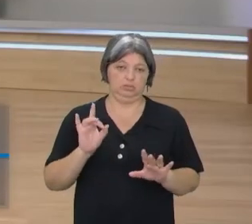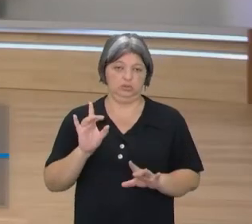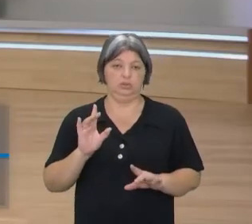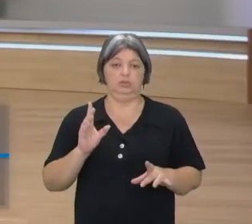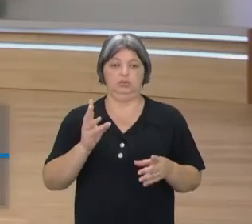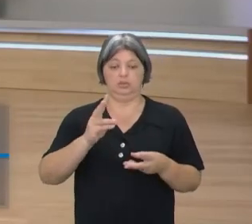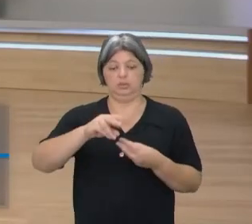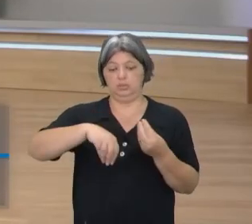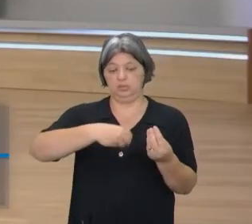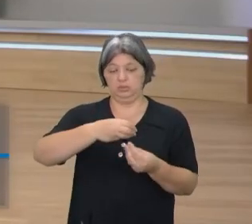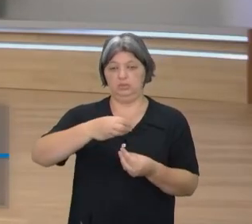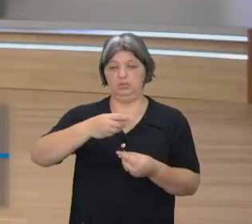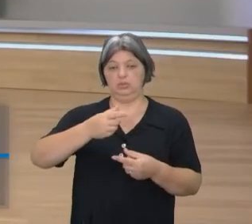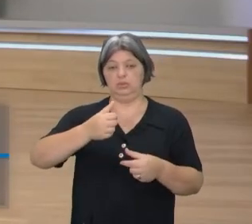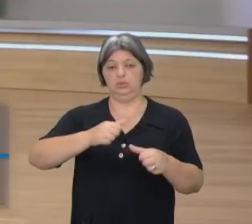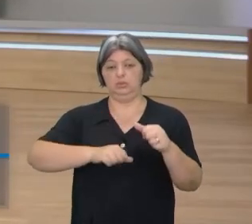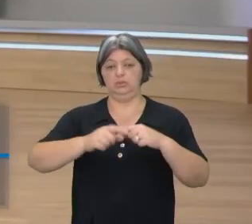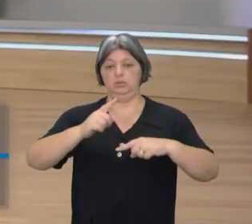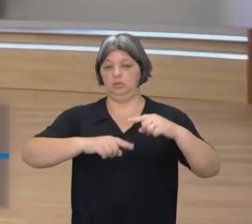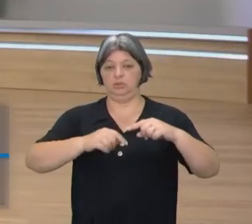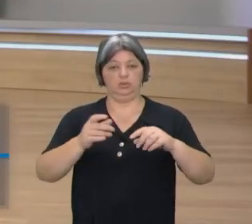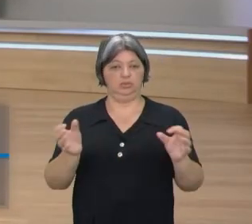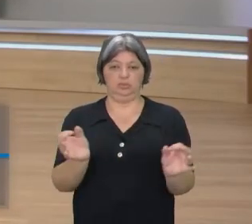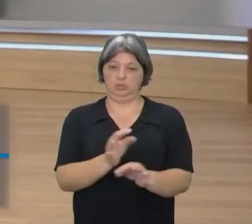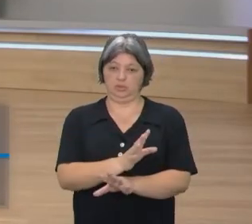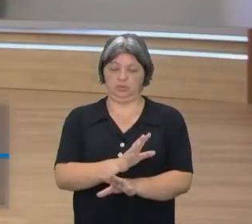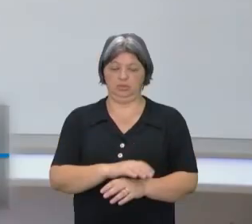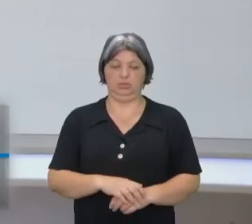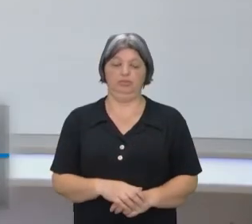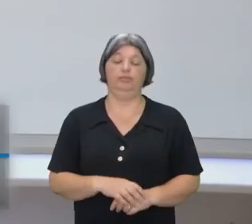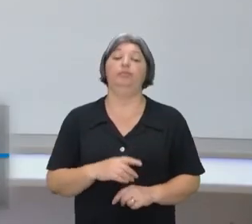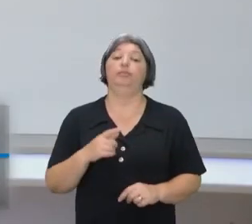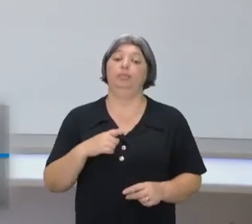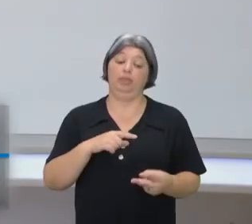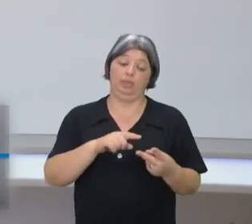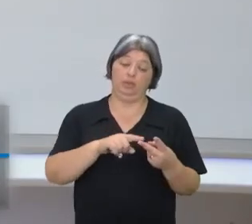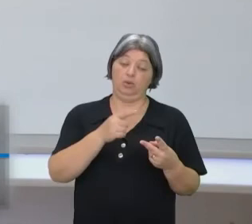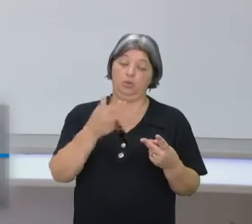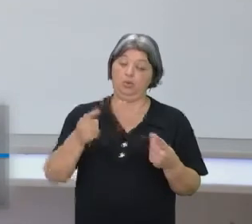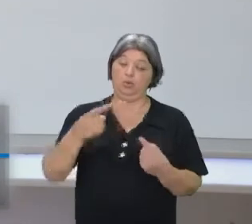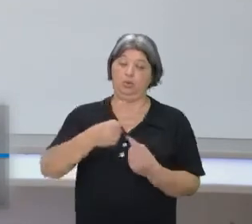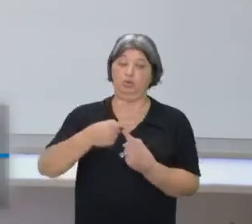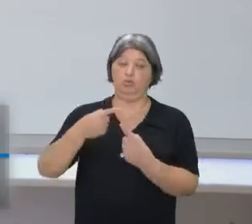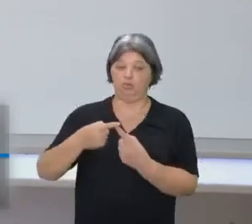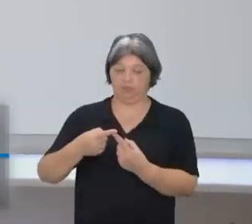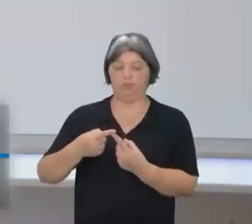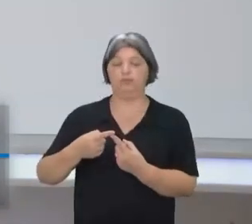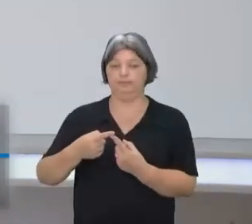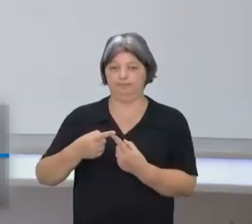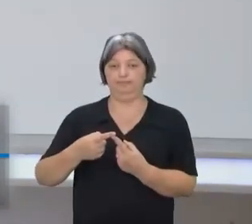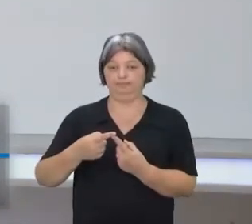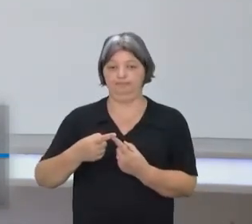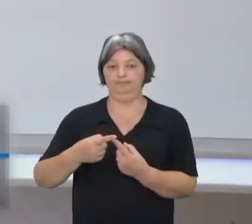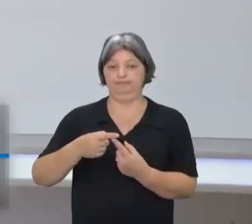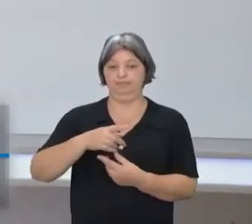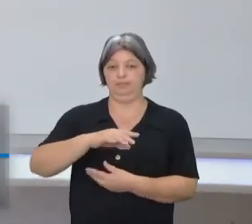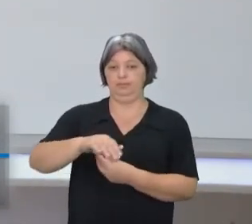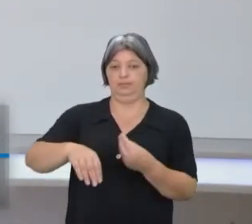simplesmente acaba. A gente viu também que tem um outro tipo de reação, que é a